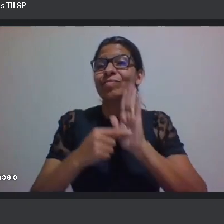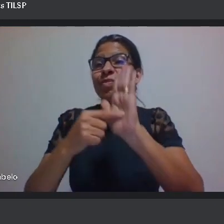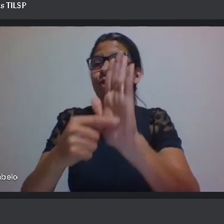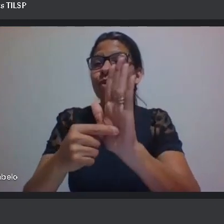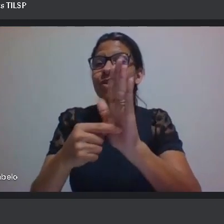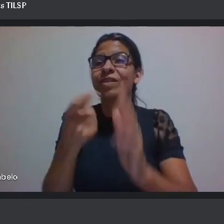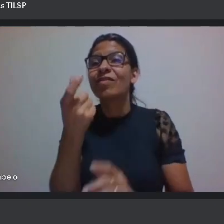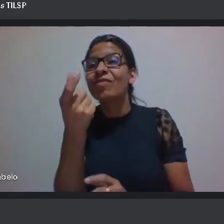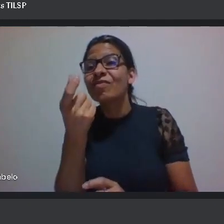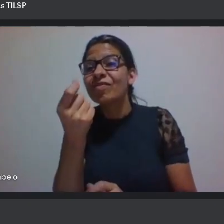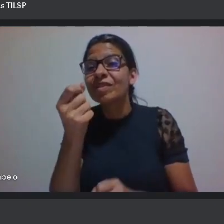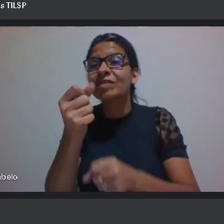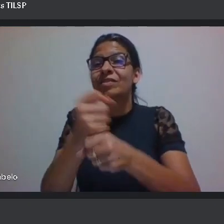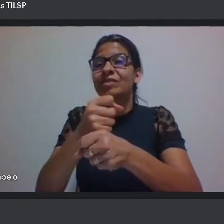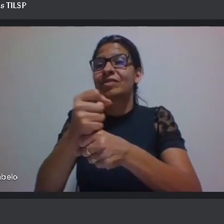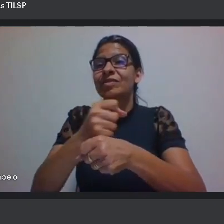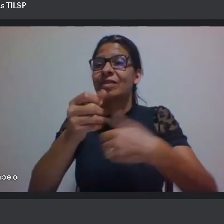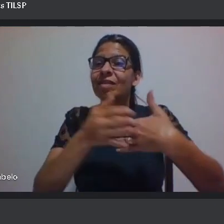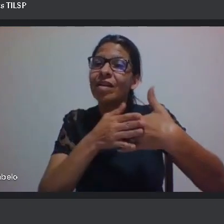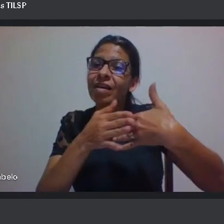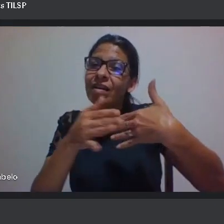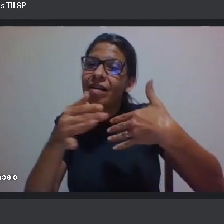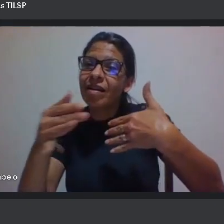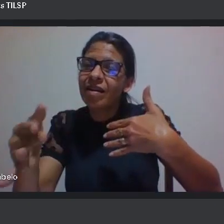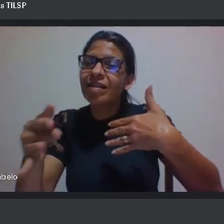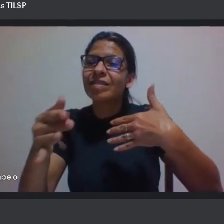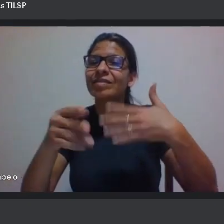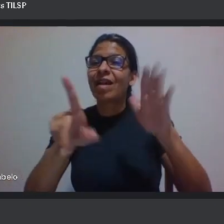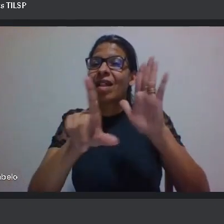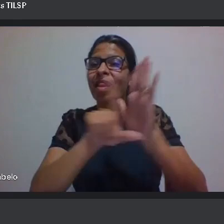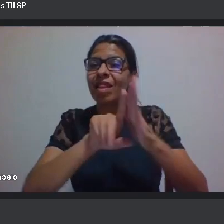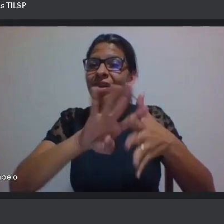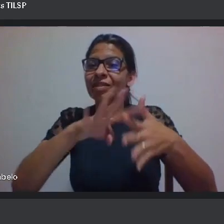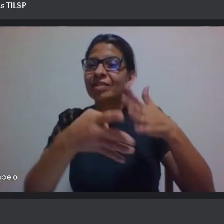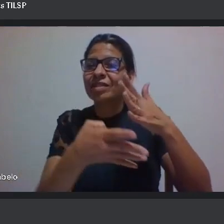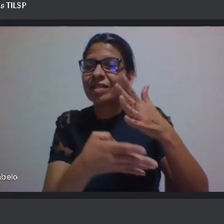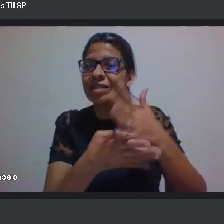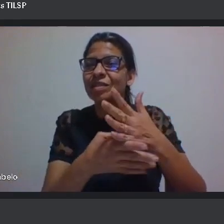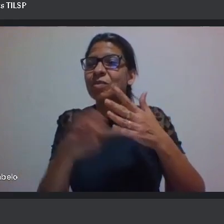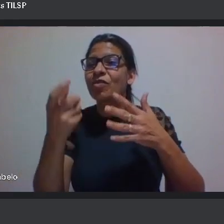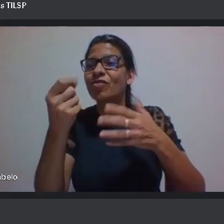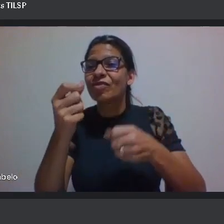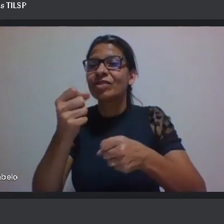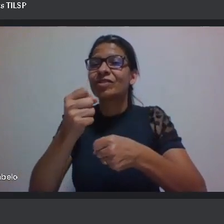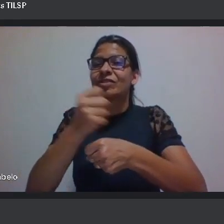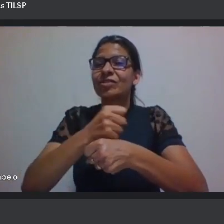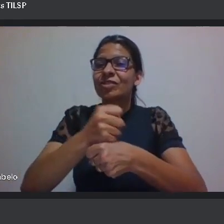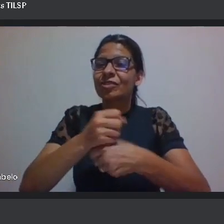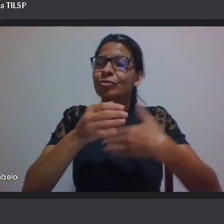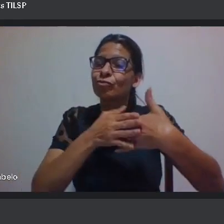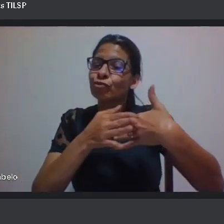20 anos, que é uma data que a gente comemora e que ela está prevista na Lei